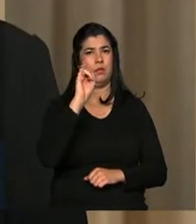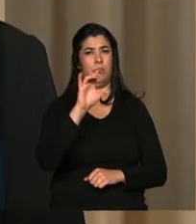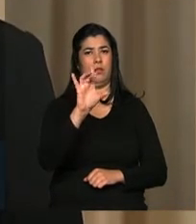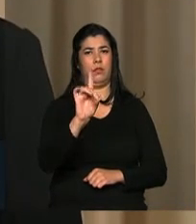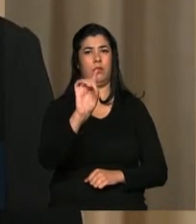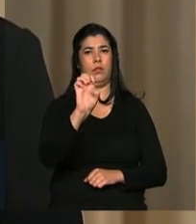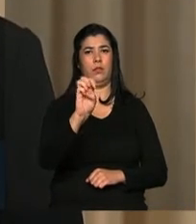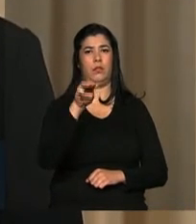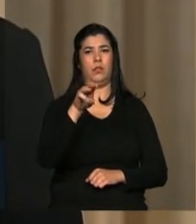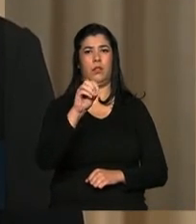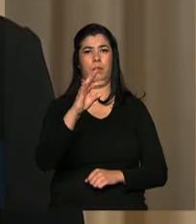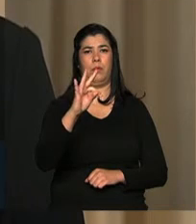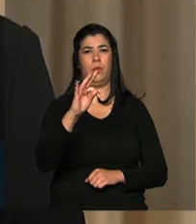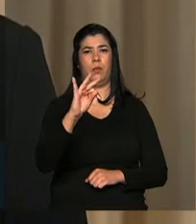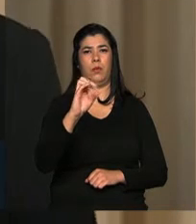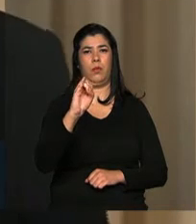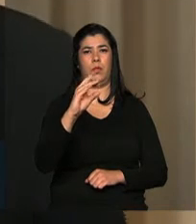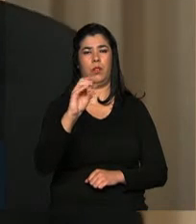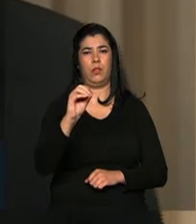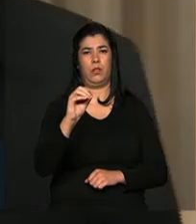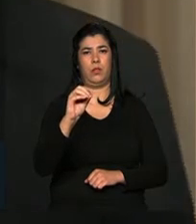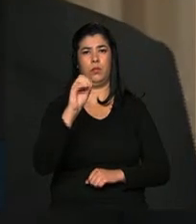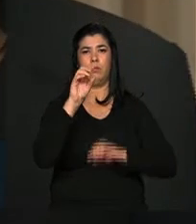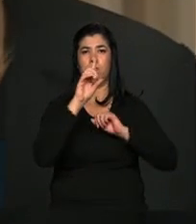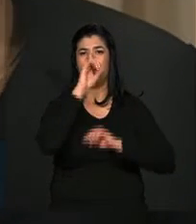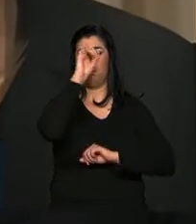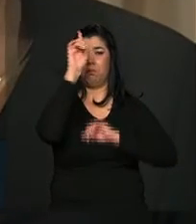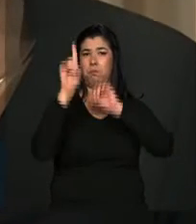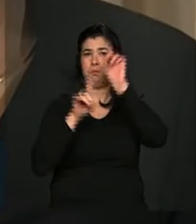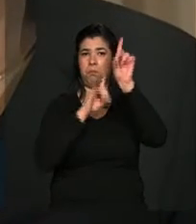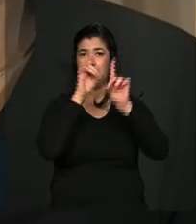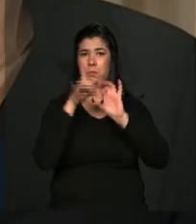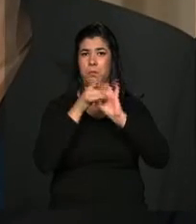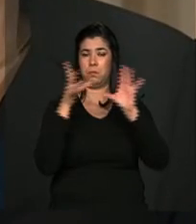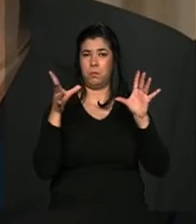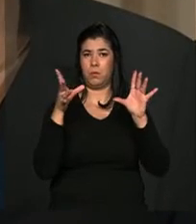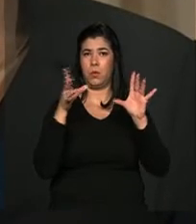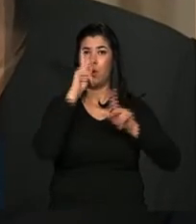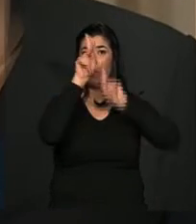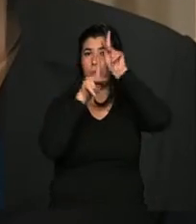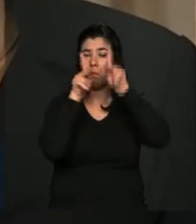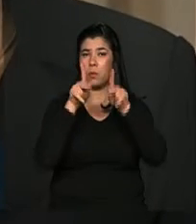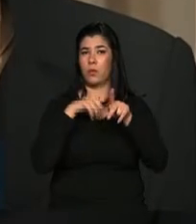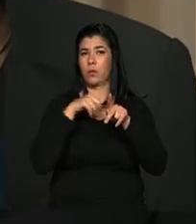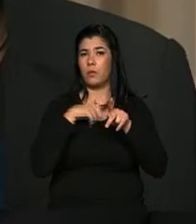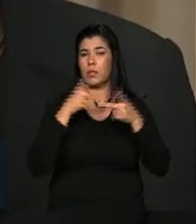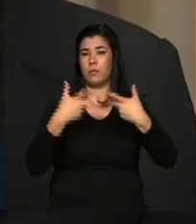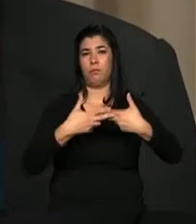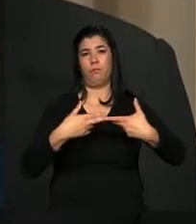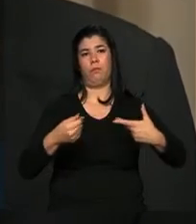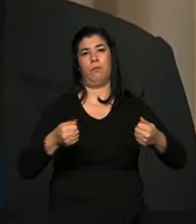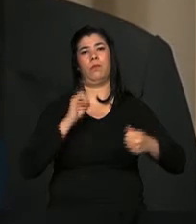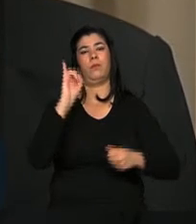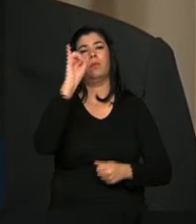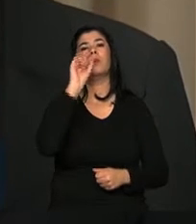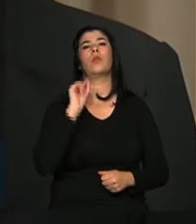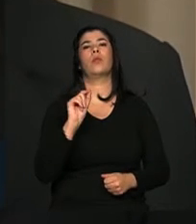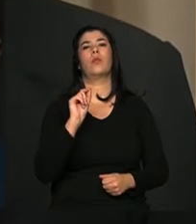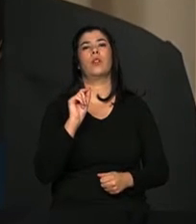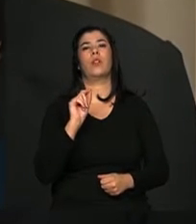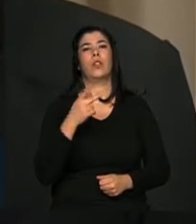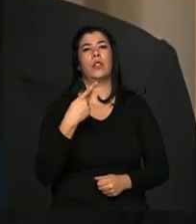democráticos com um povo que tem uma característica fundamental, que é a